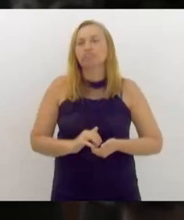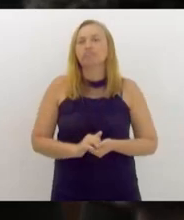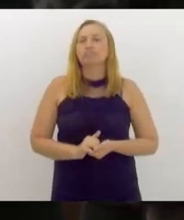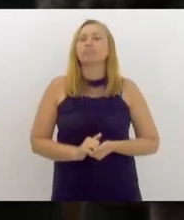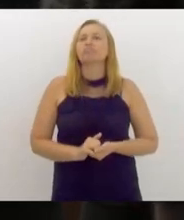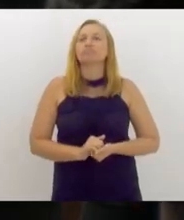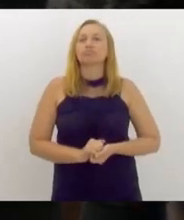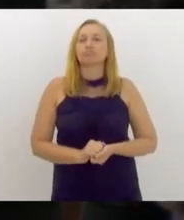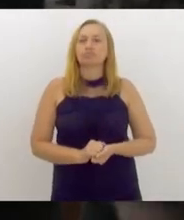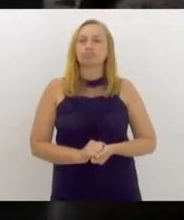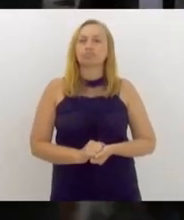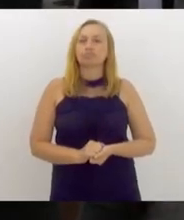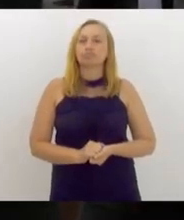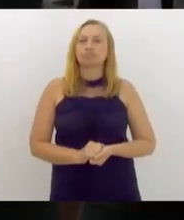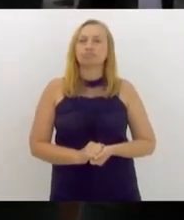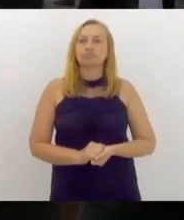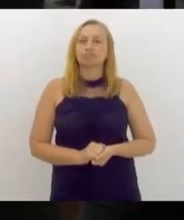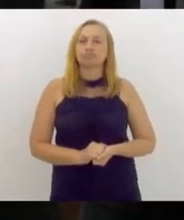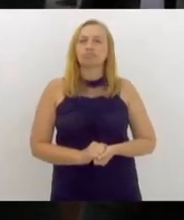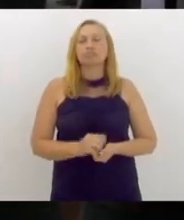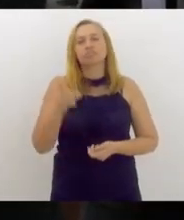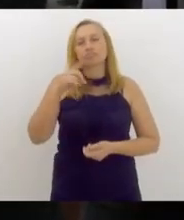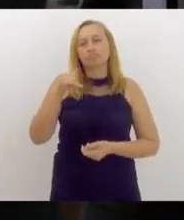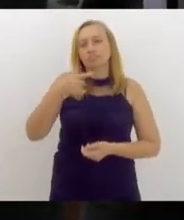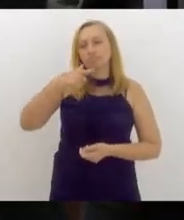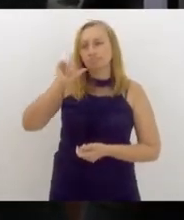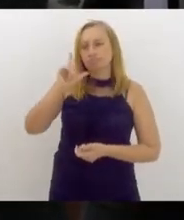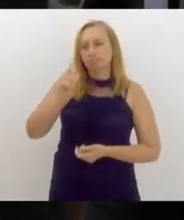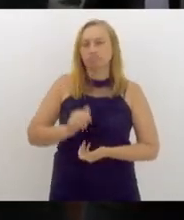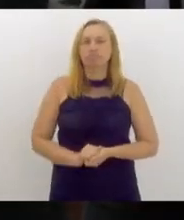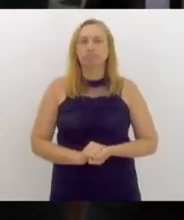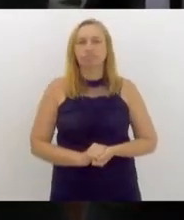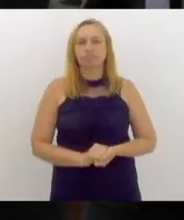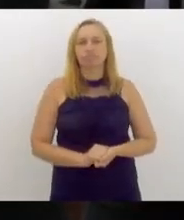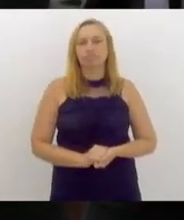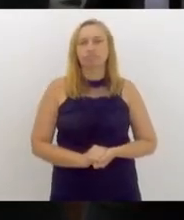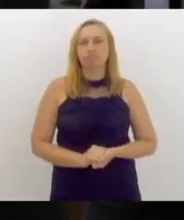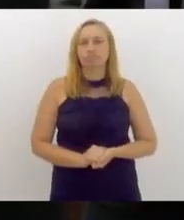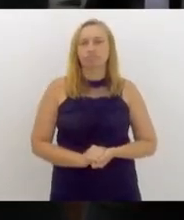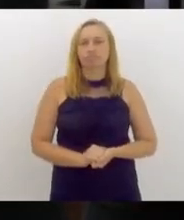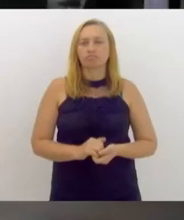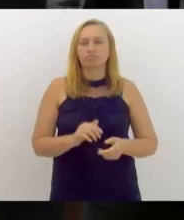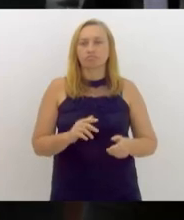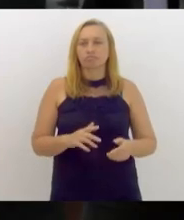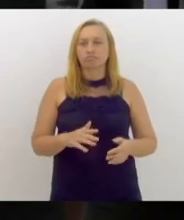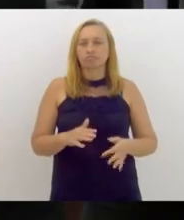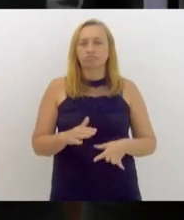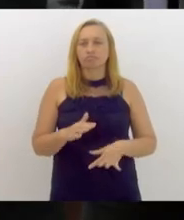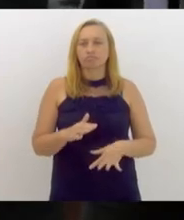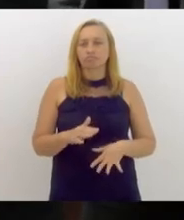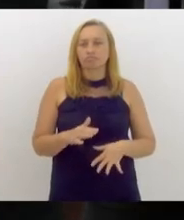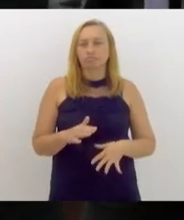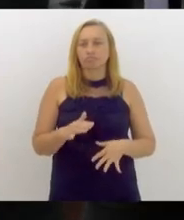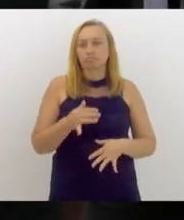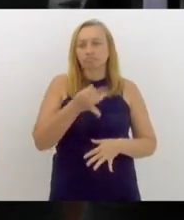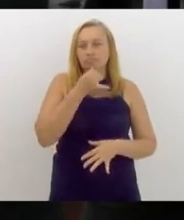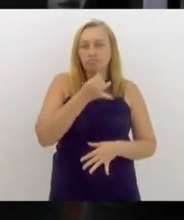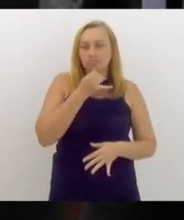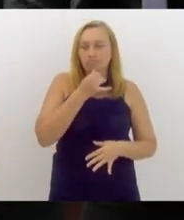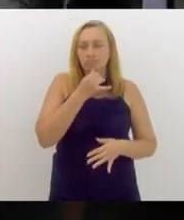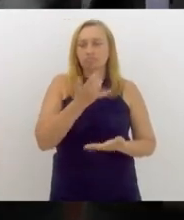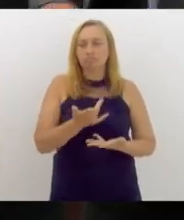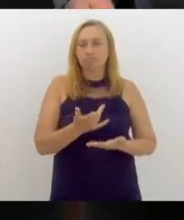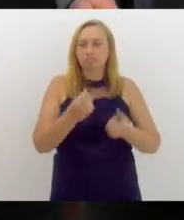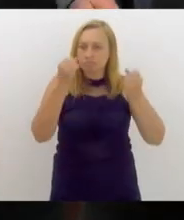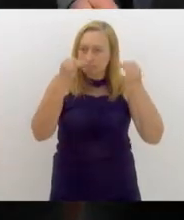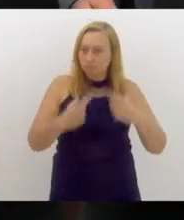acabam tendo, como no dia de ontem, uma grande interferência na vida do carioca. Mas ontem passou de todos os limites. Eu